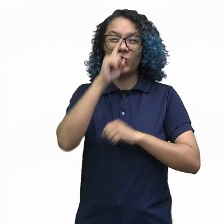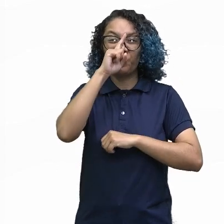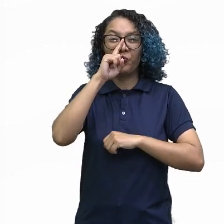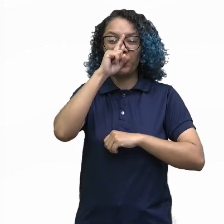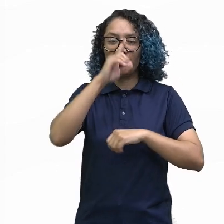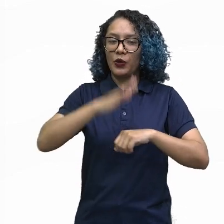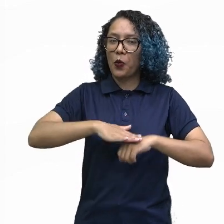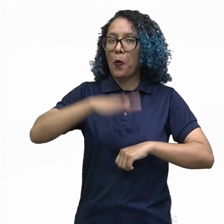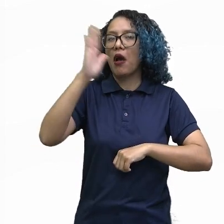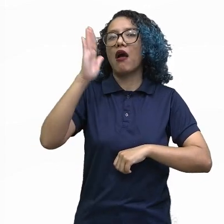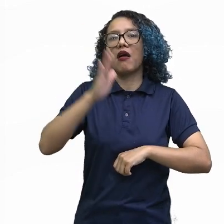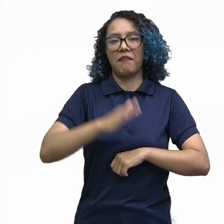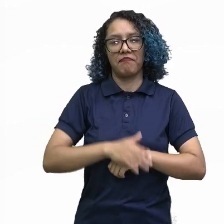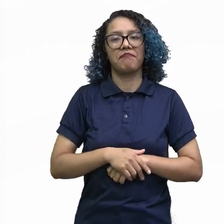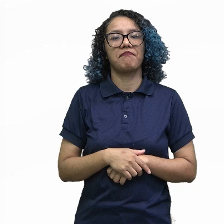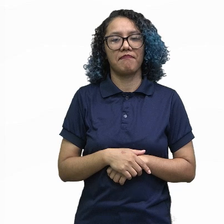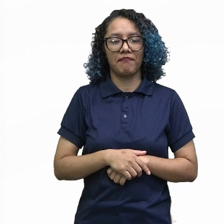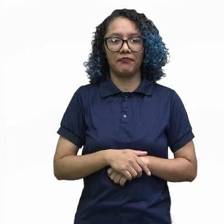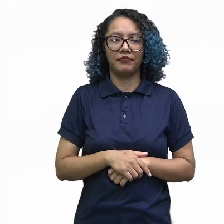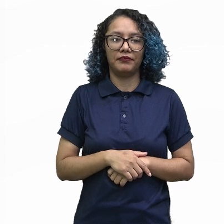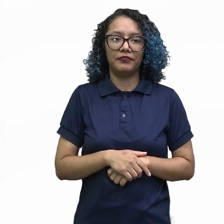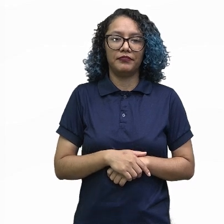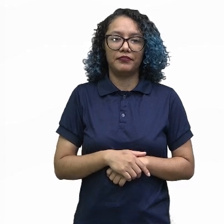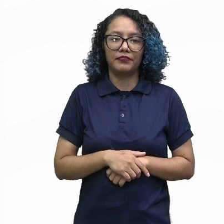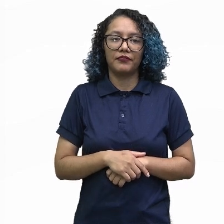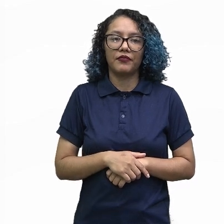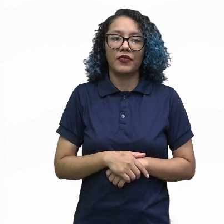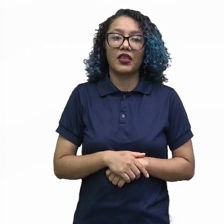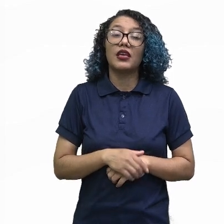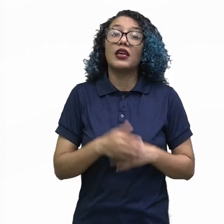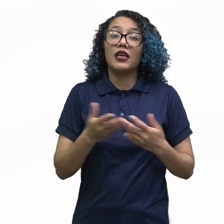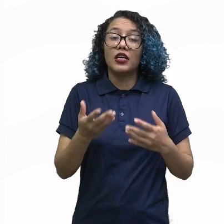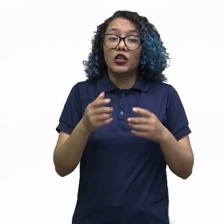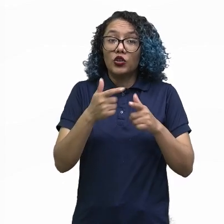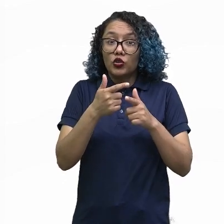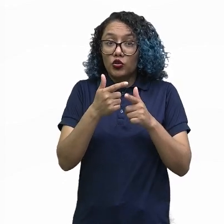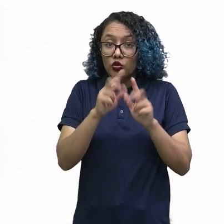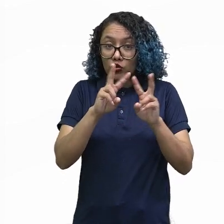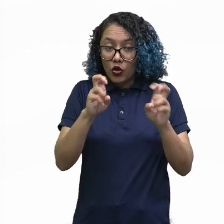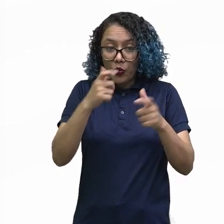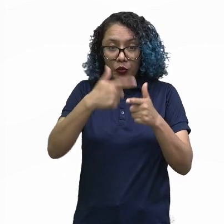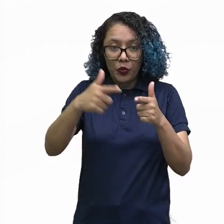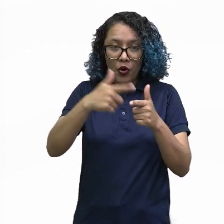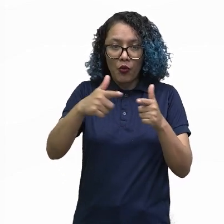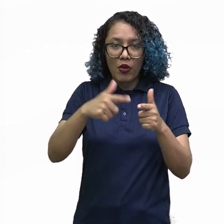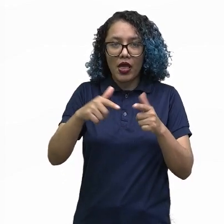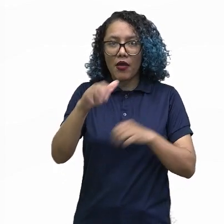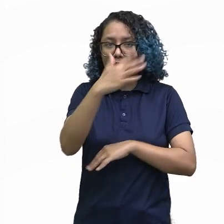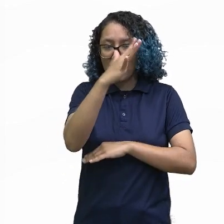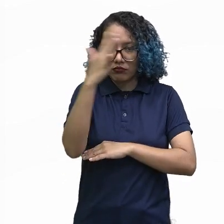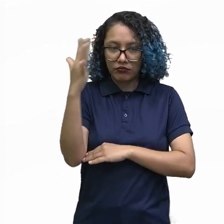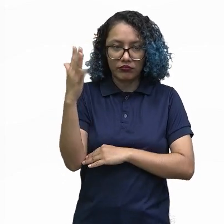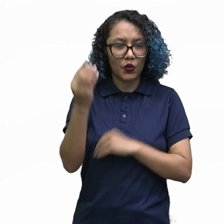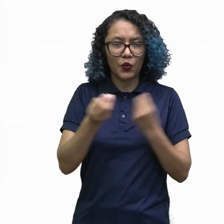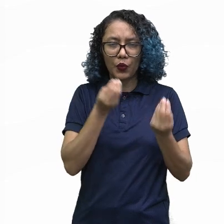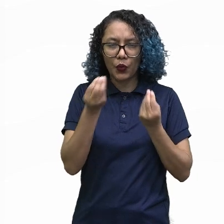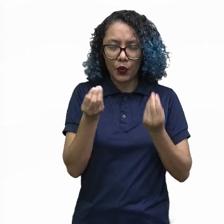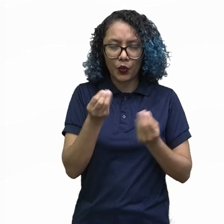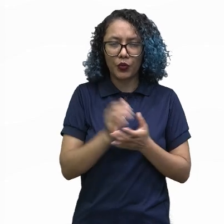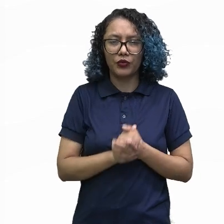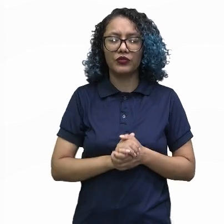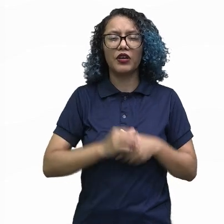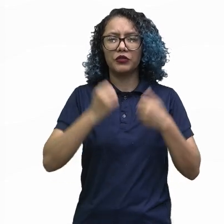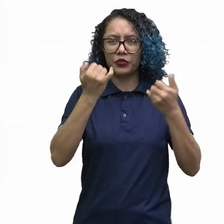doses perigosas. E com relação à contaminação ambiental, né, a gente falou aí dessa contaminação no